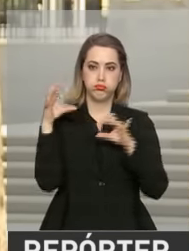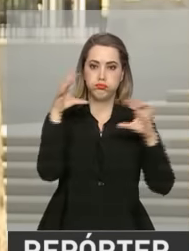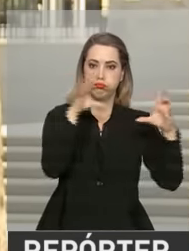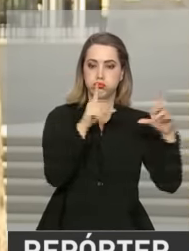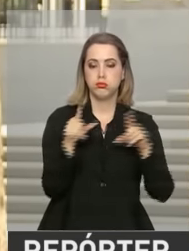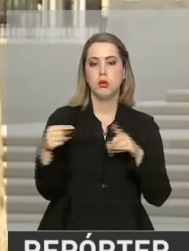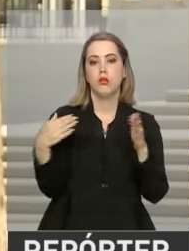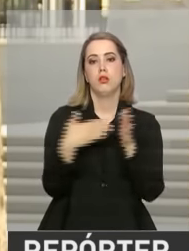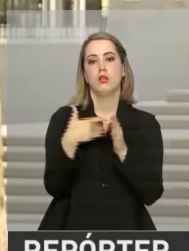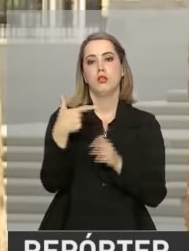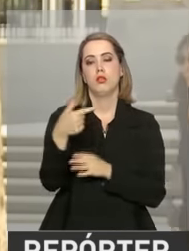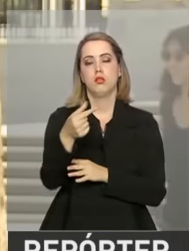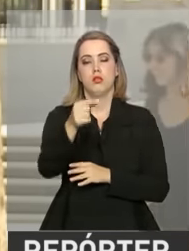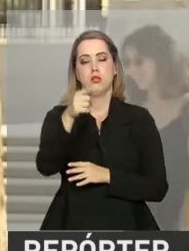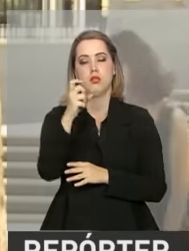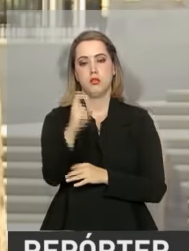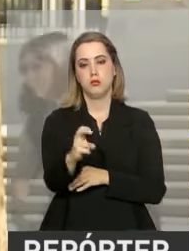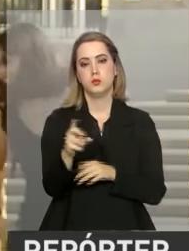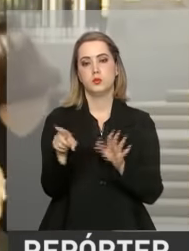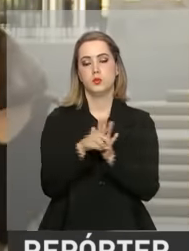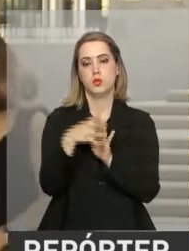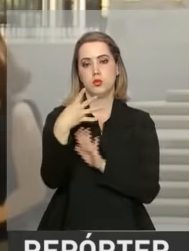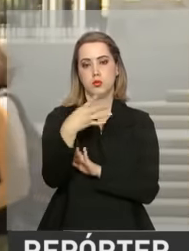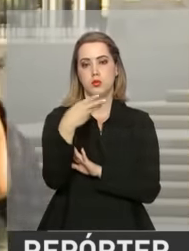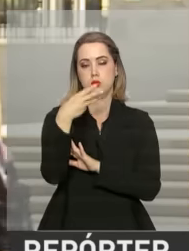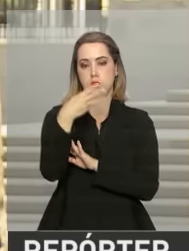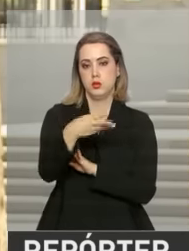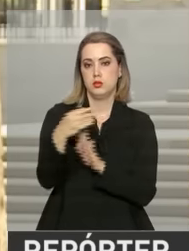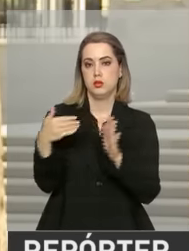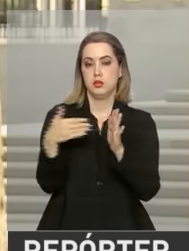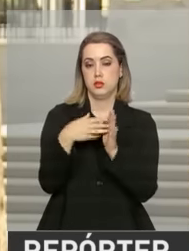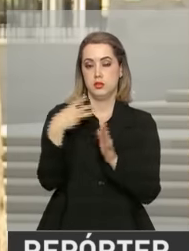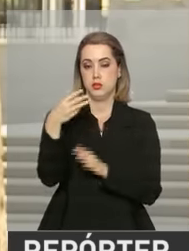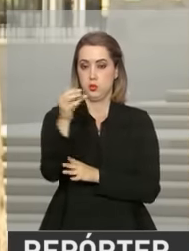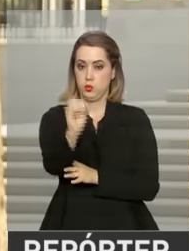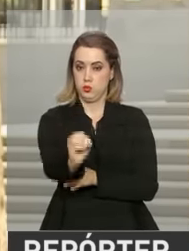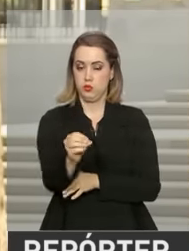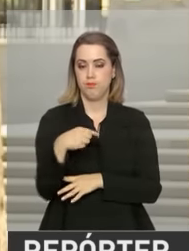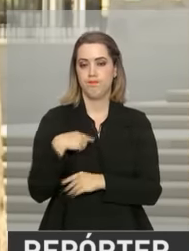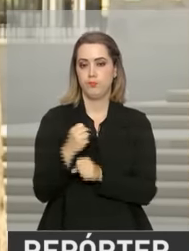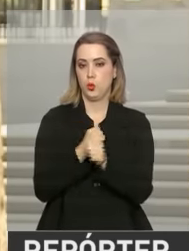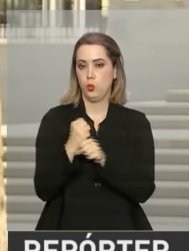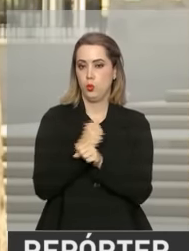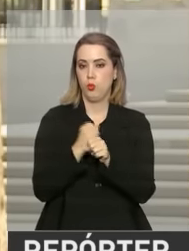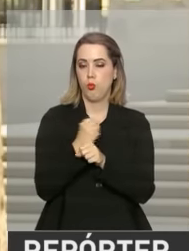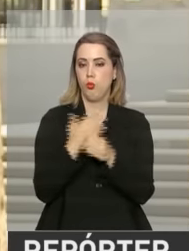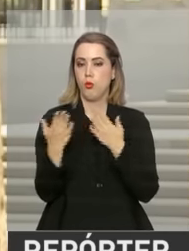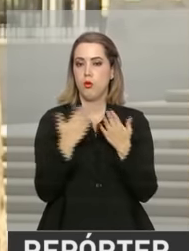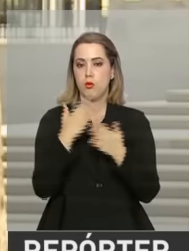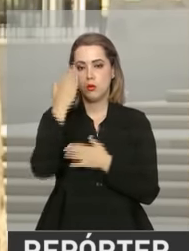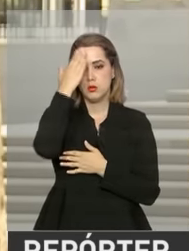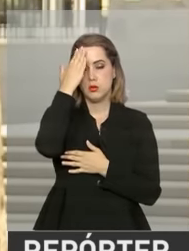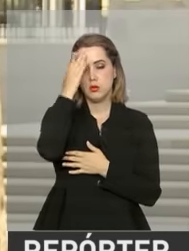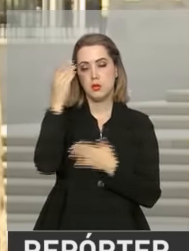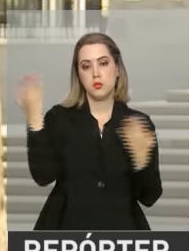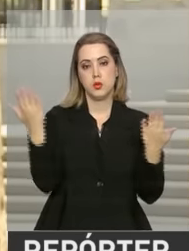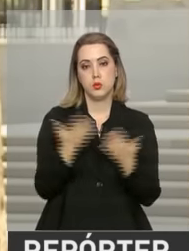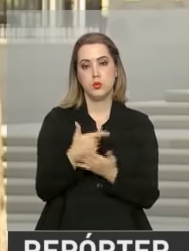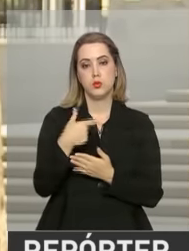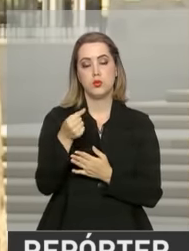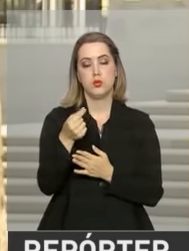2025 e em 43% até 2030, considerando os níveis de